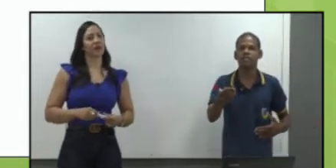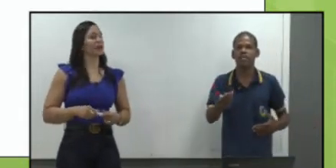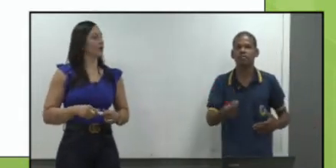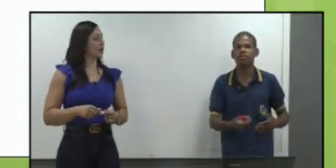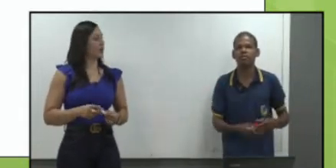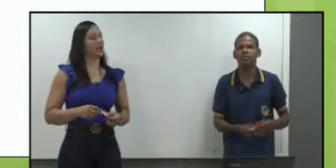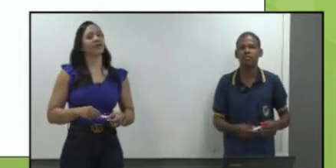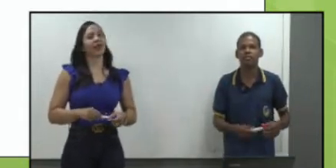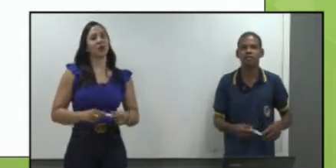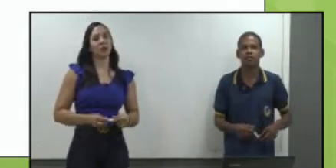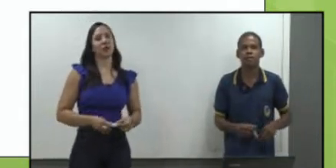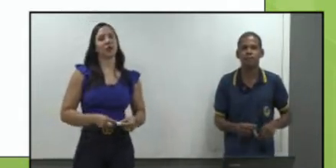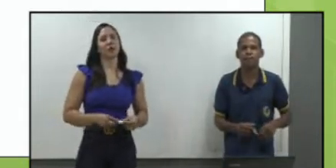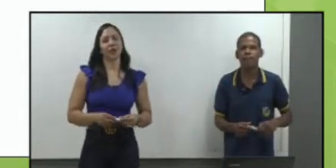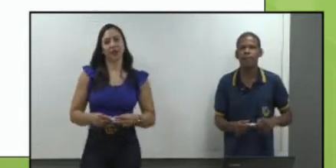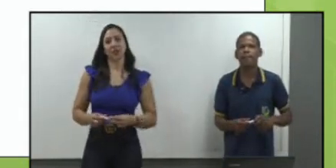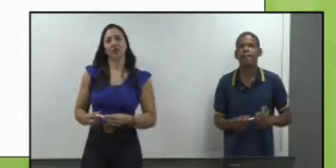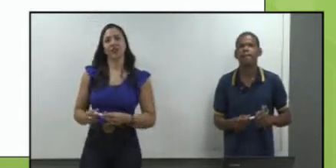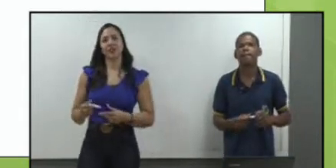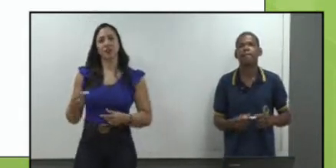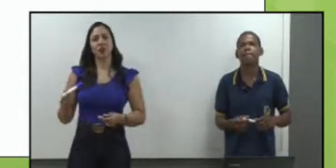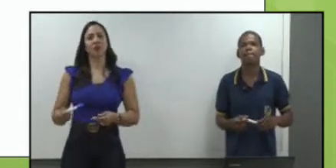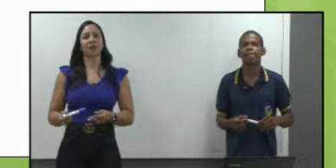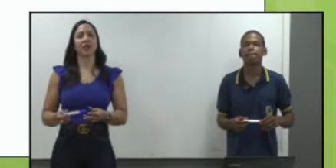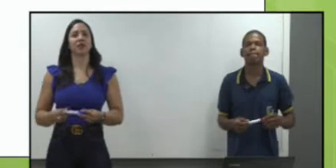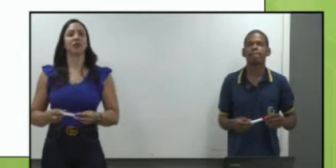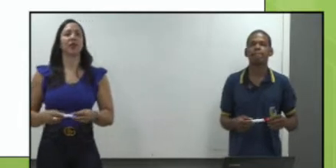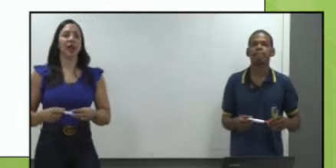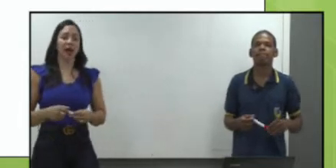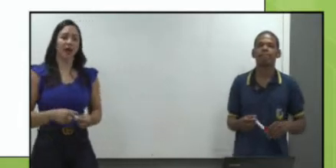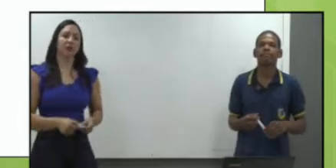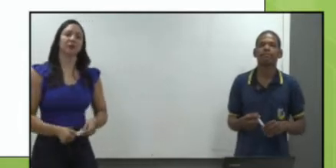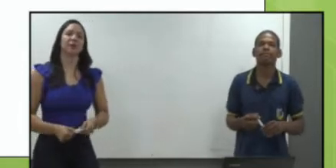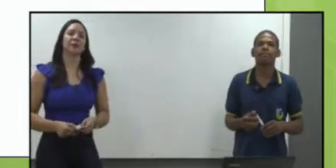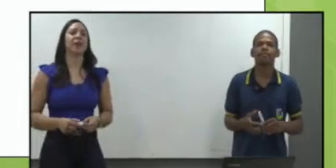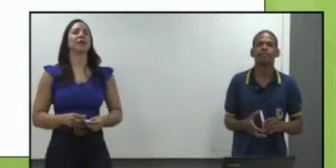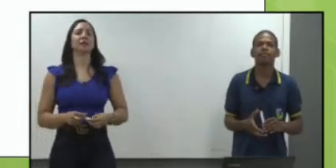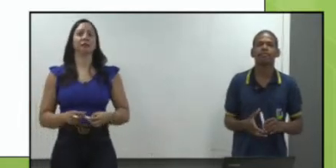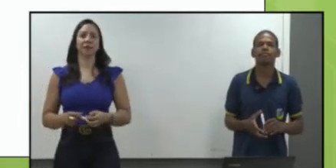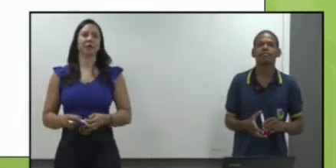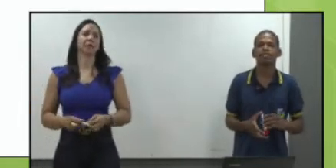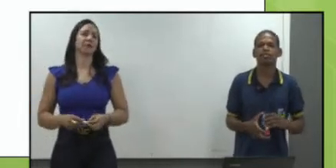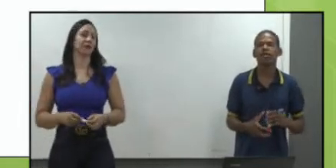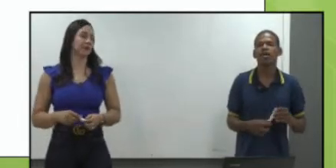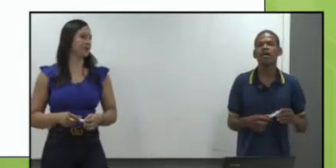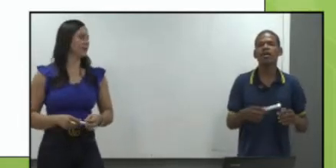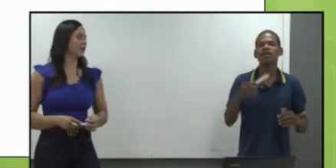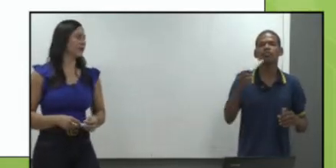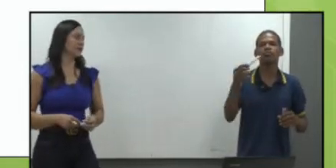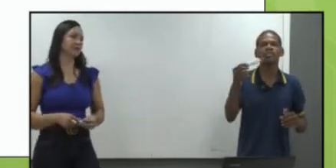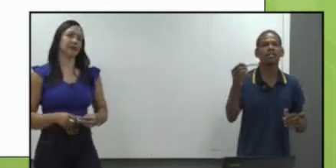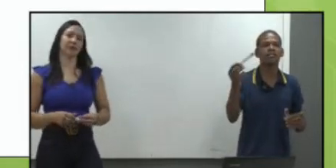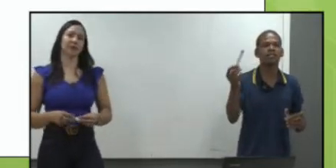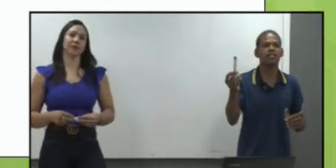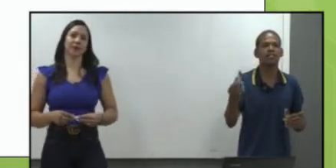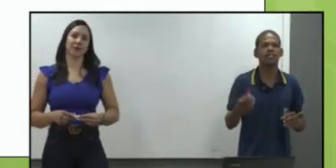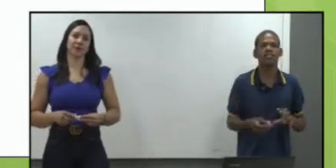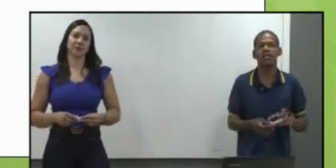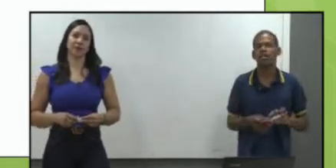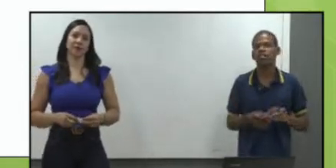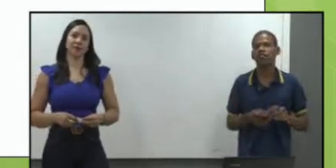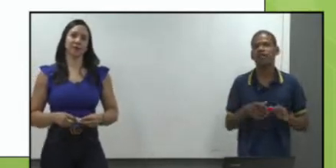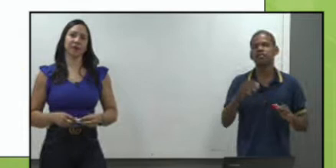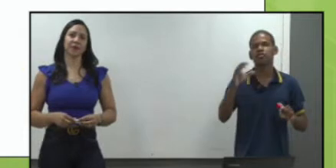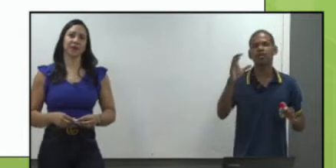aquela apresentação daquela pessoa. Eles acompanham também a questão das músicas, do teatro também. Isso. Aí agora no slide